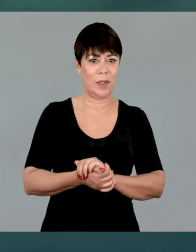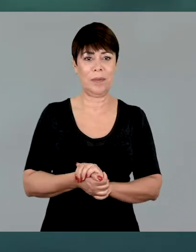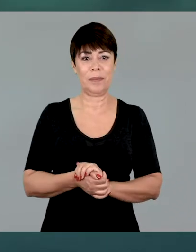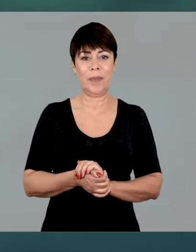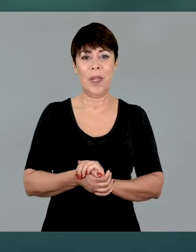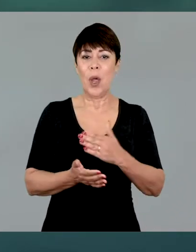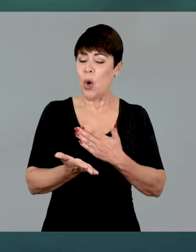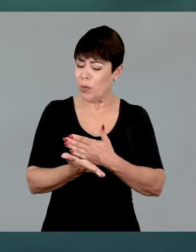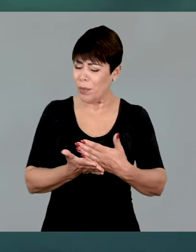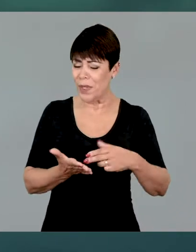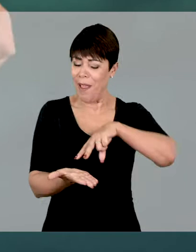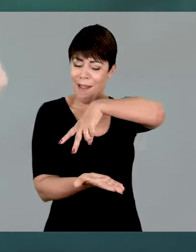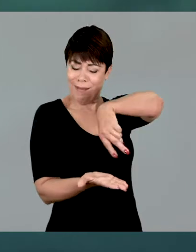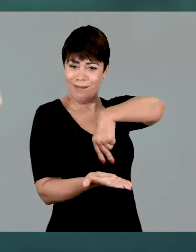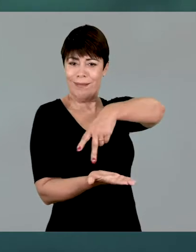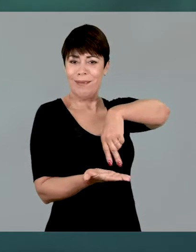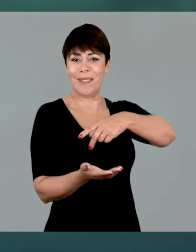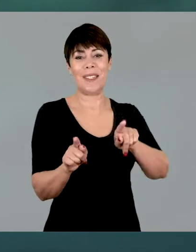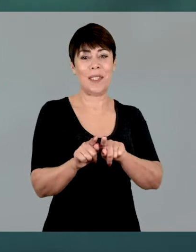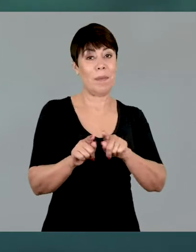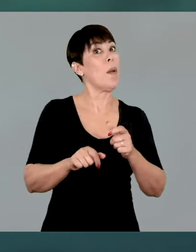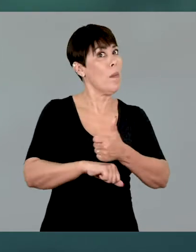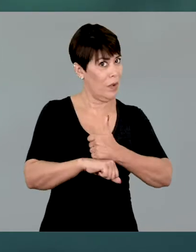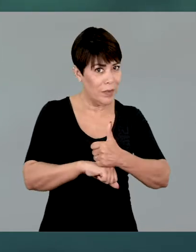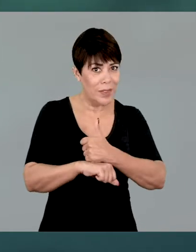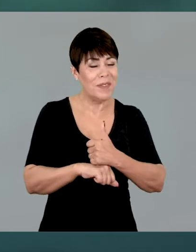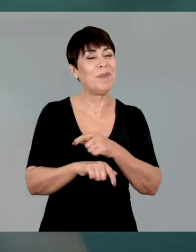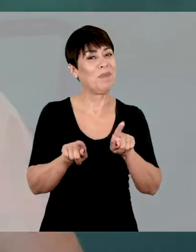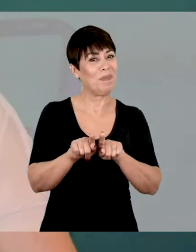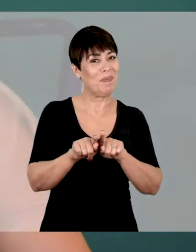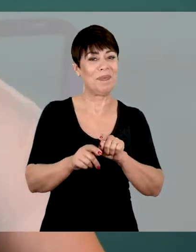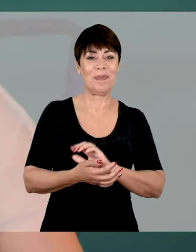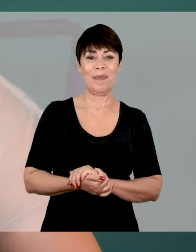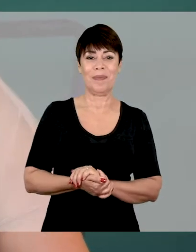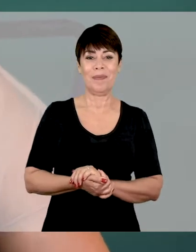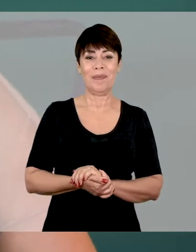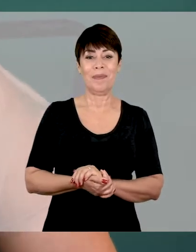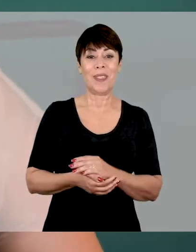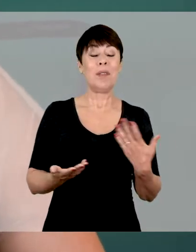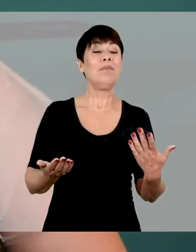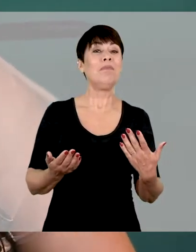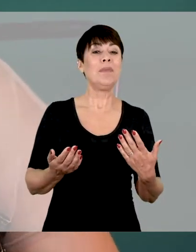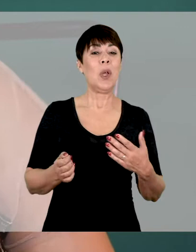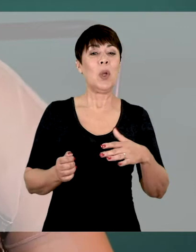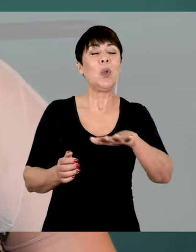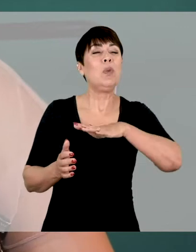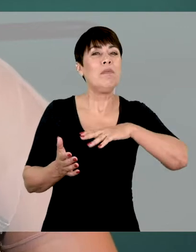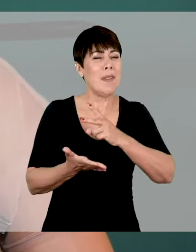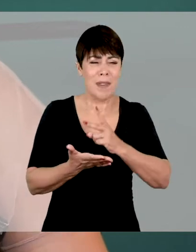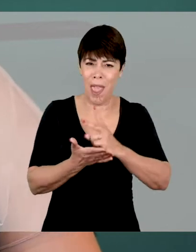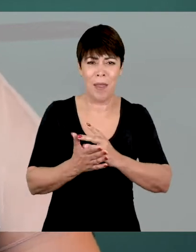venceu dançar também profissionalmente também por trás de todas as